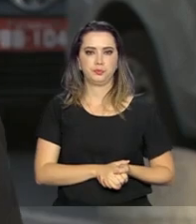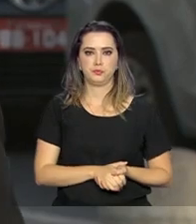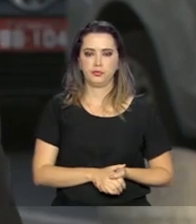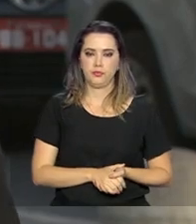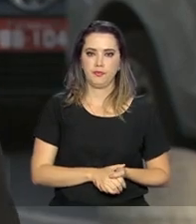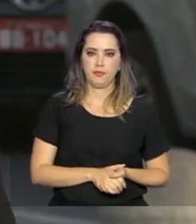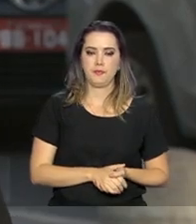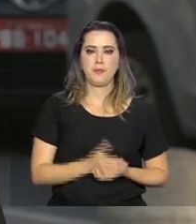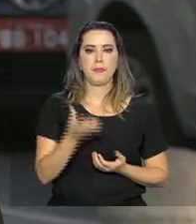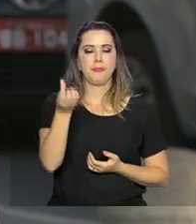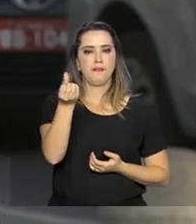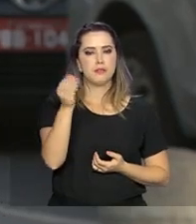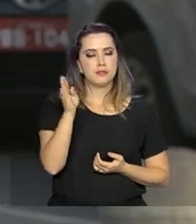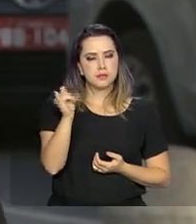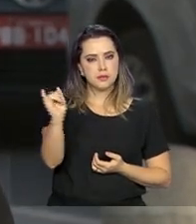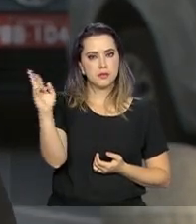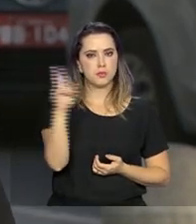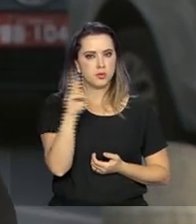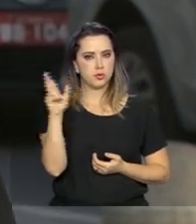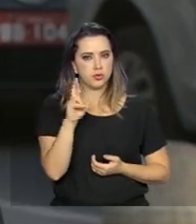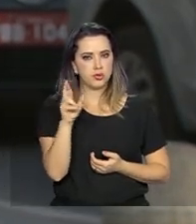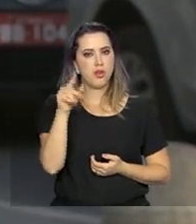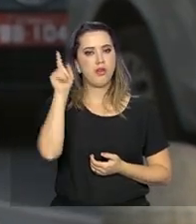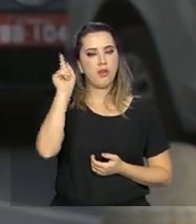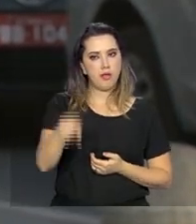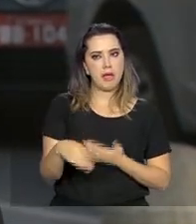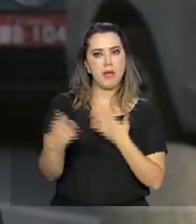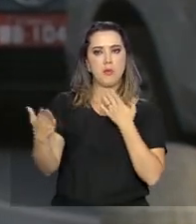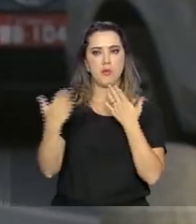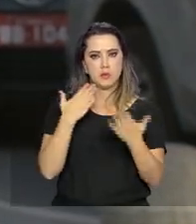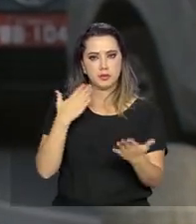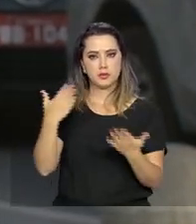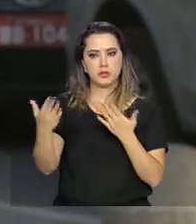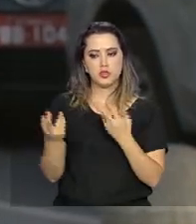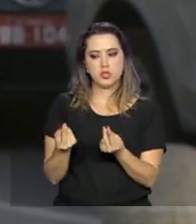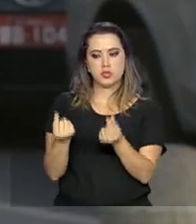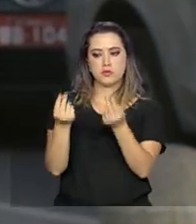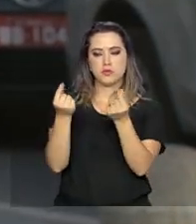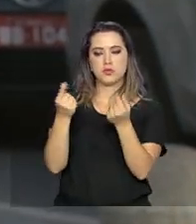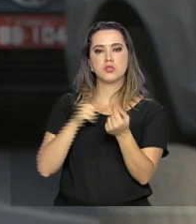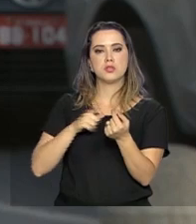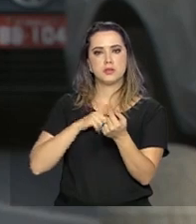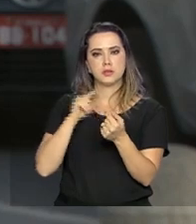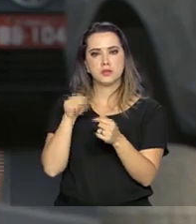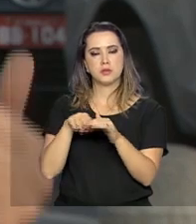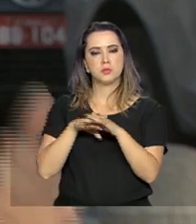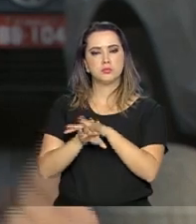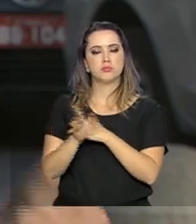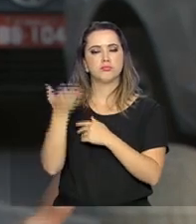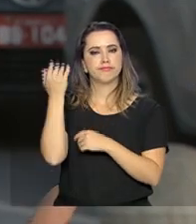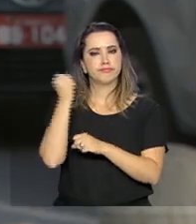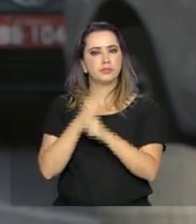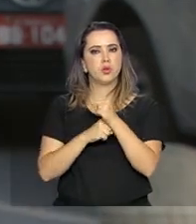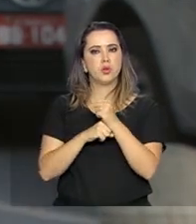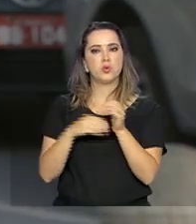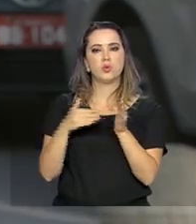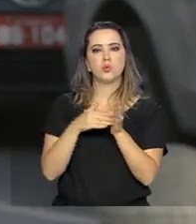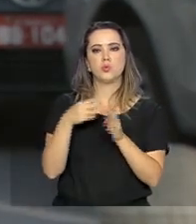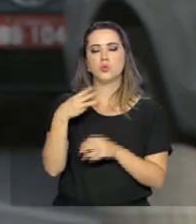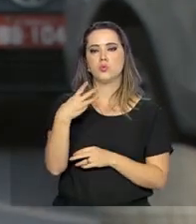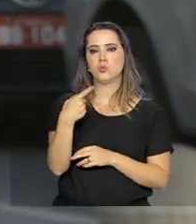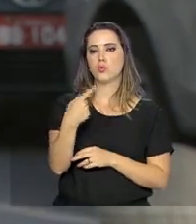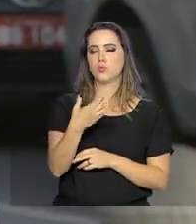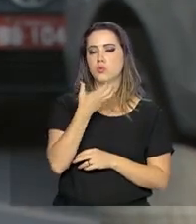6 bilhões e duzentos milhões de reais é proporcional ao saldo que o trabalhador tinha nas contas do fundo no último dia do ano